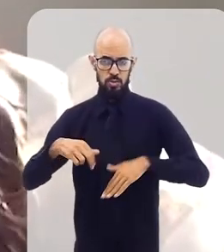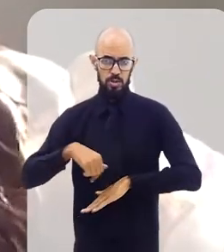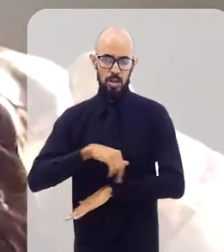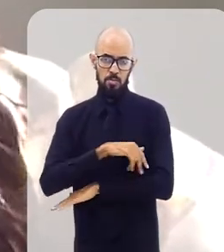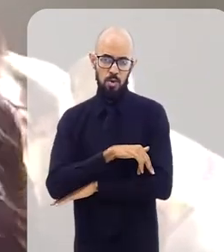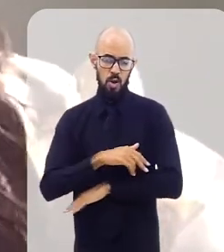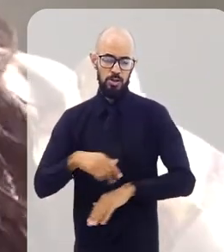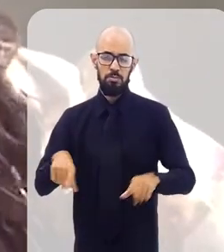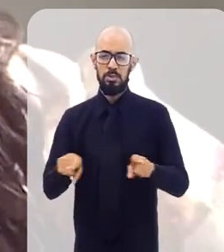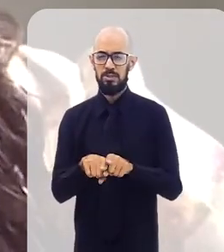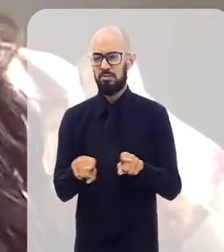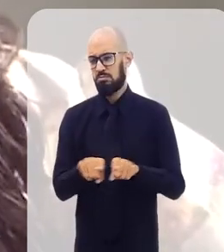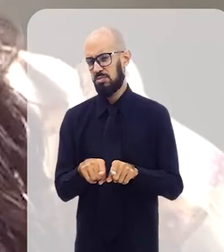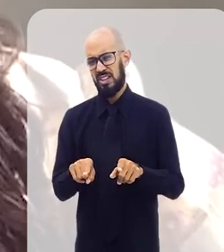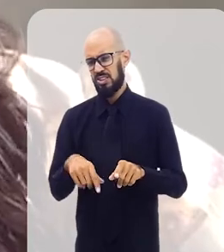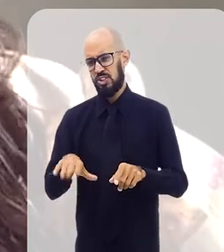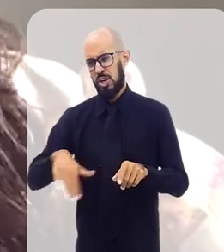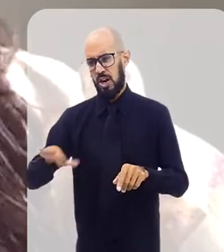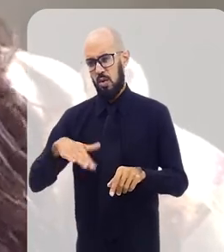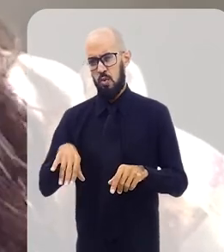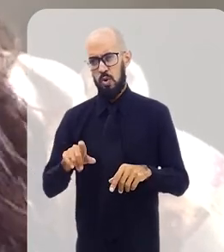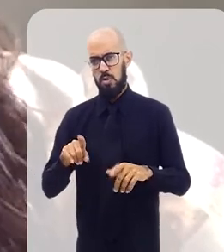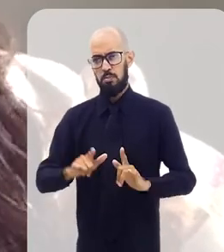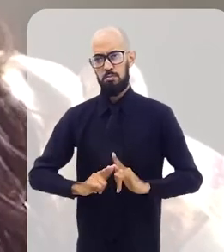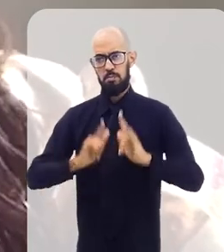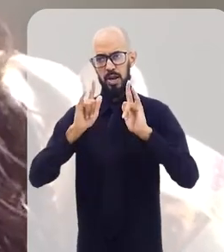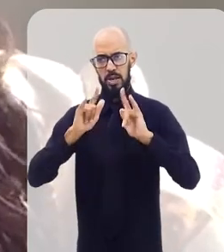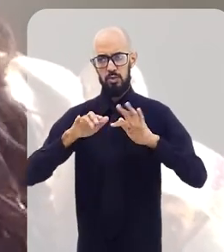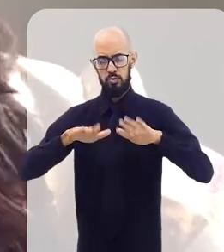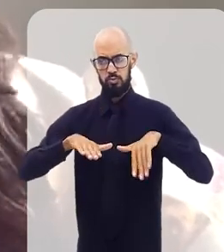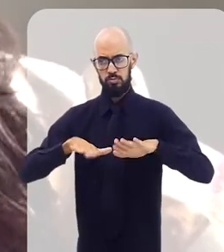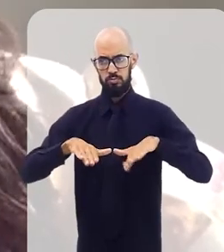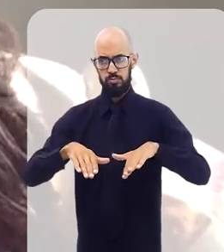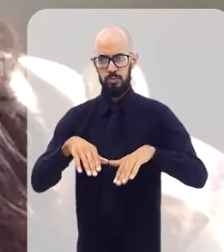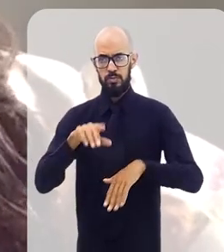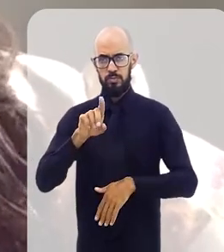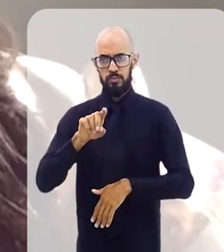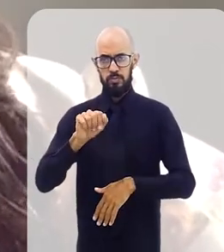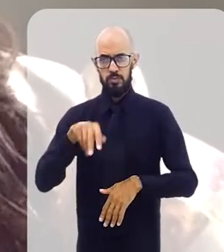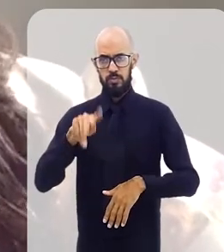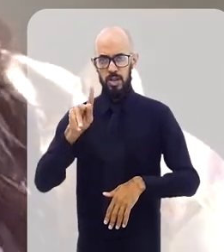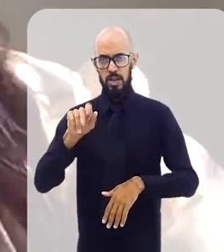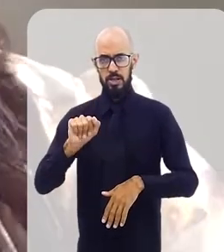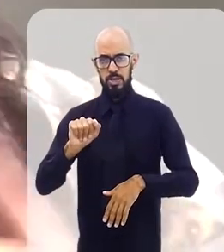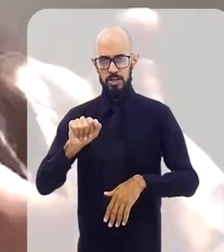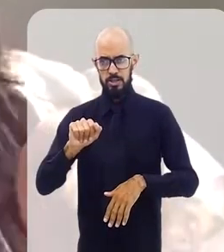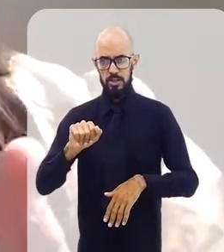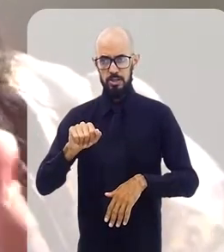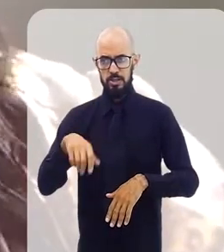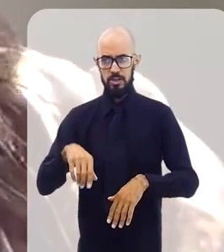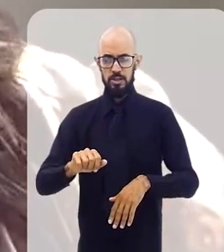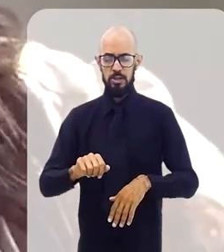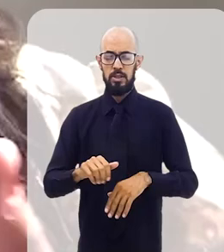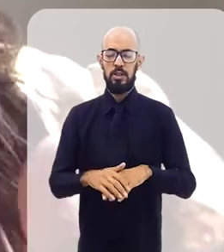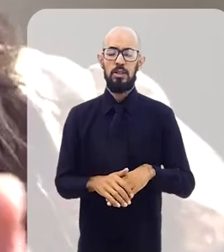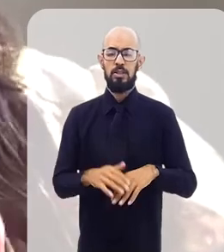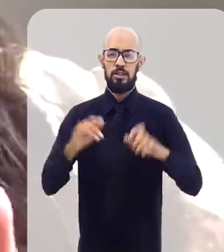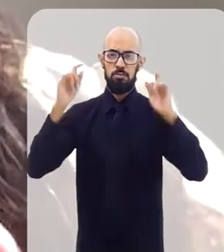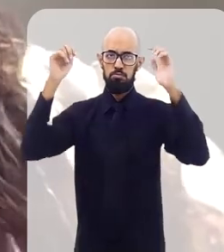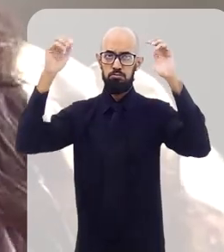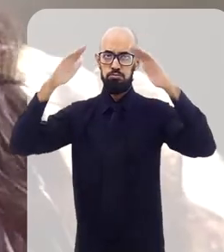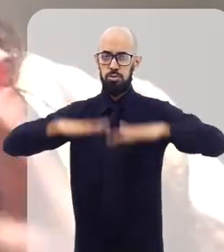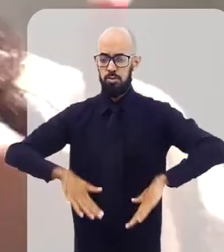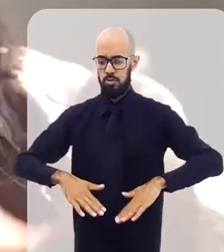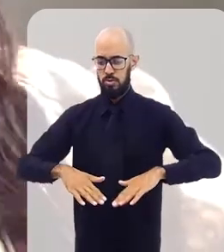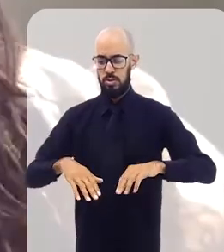da indústria da moda. Então, foi um prédio de confecções em Dhaka, né? A capital de Bangladesh, que ruiu. E nesse